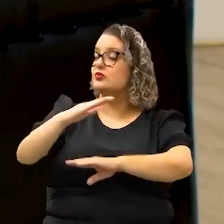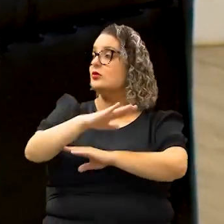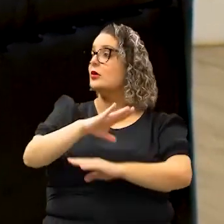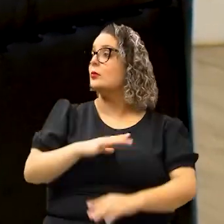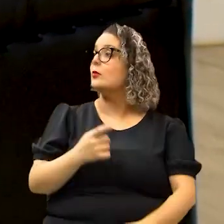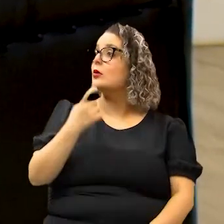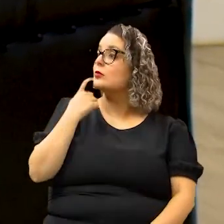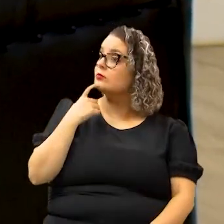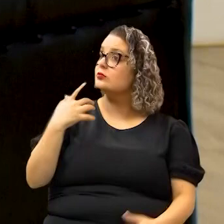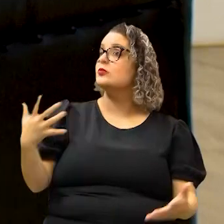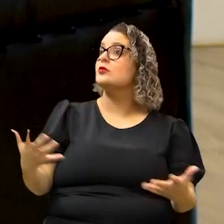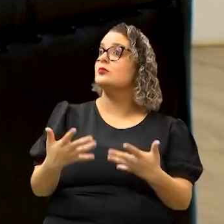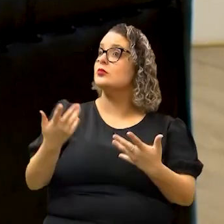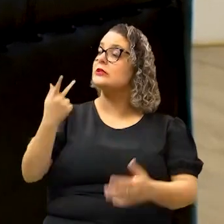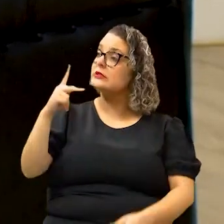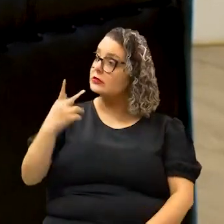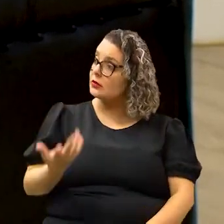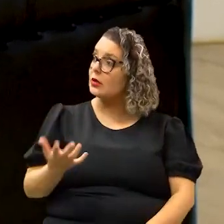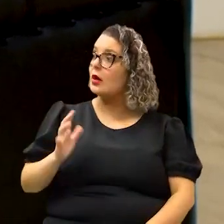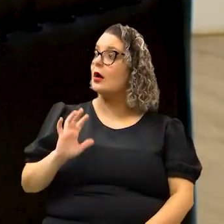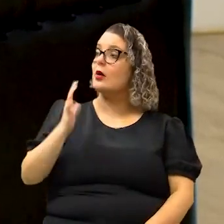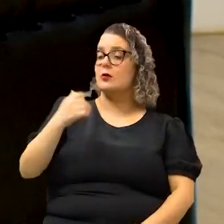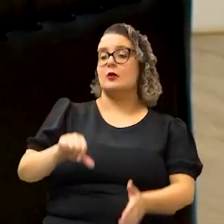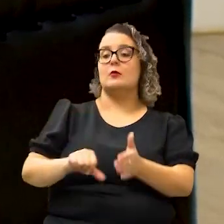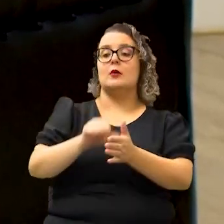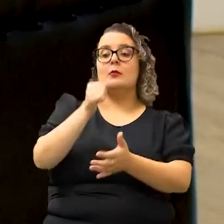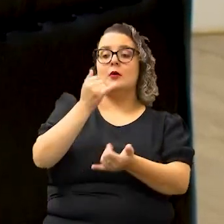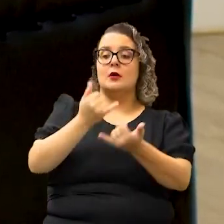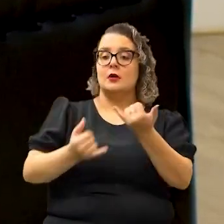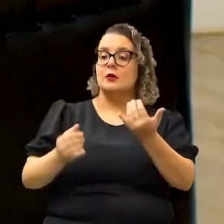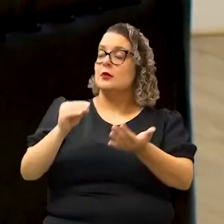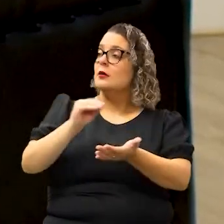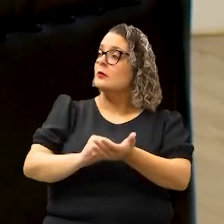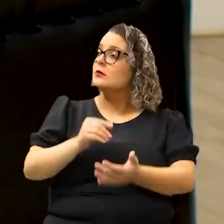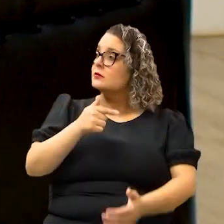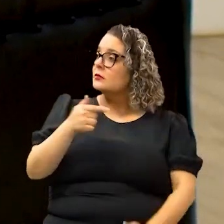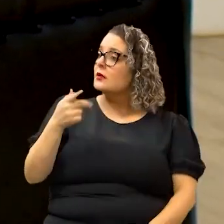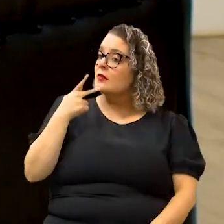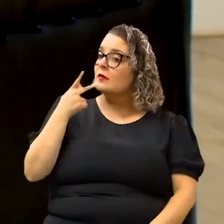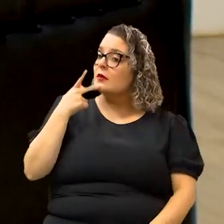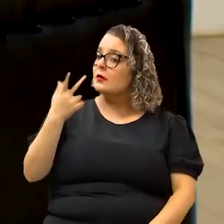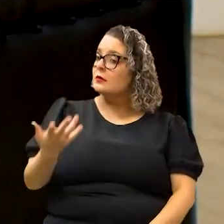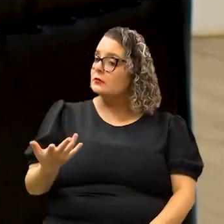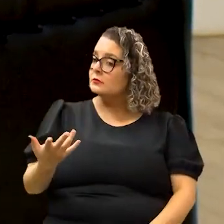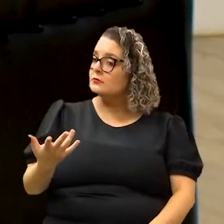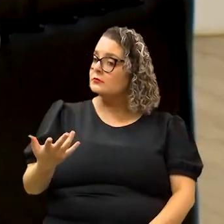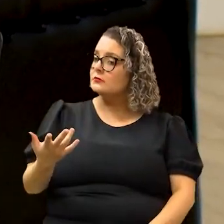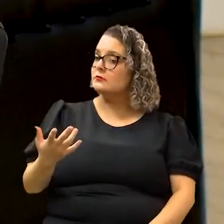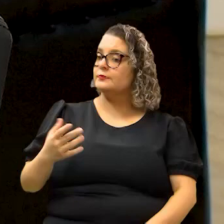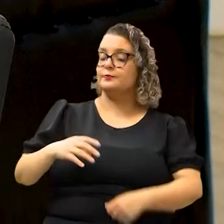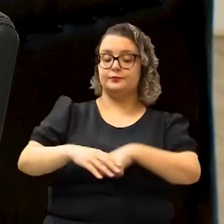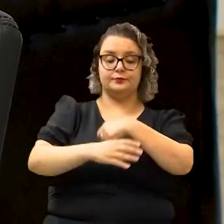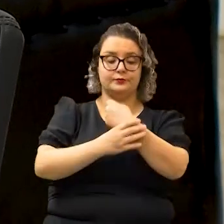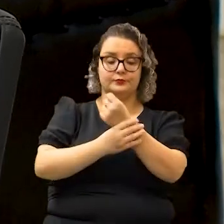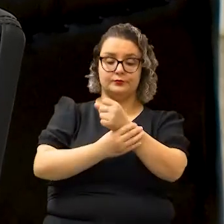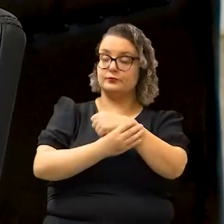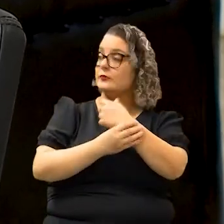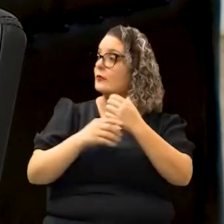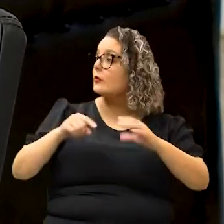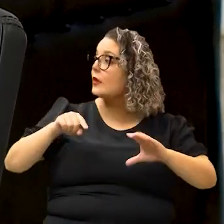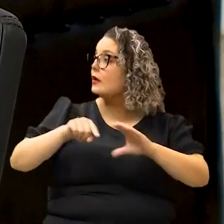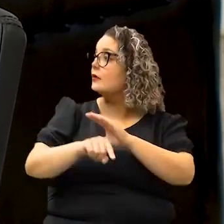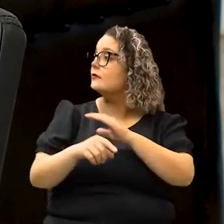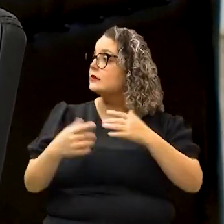Câmara Municipal e por sua iniciativa aconteceu a primeira parte na última semana falando sobre a